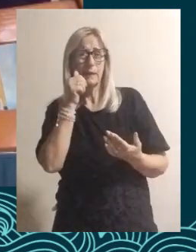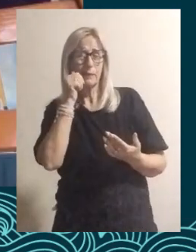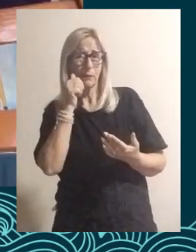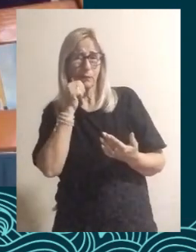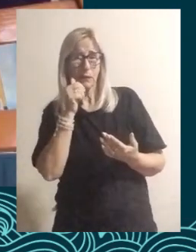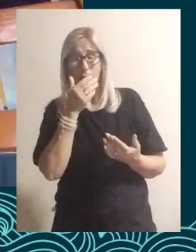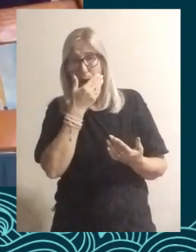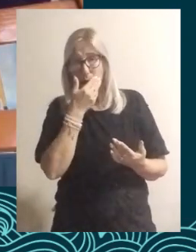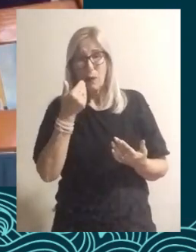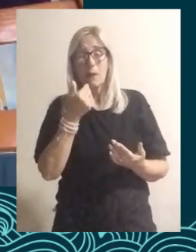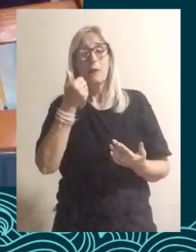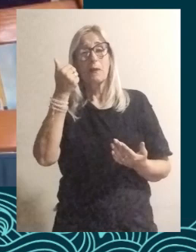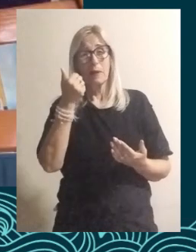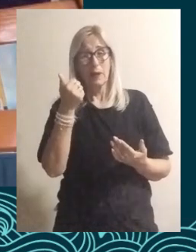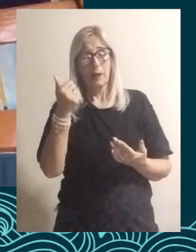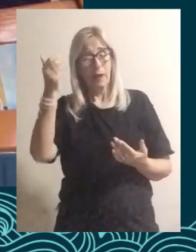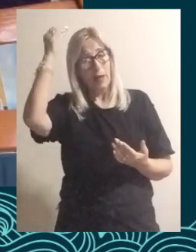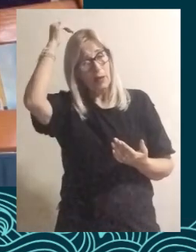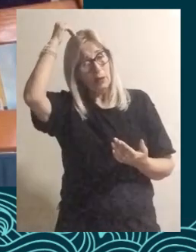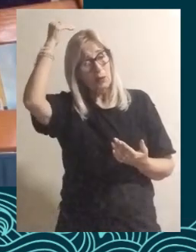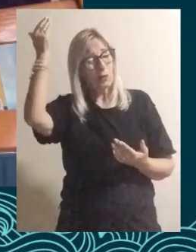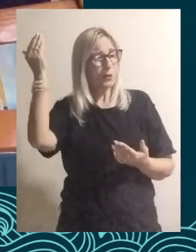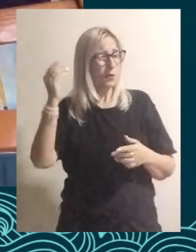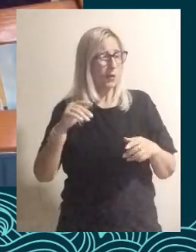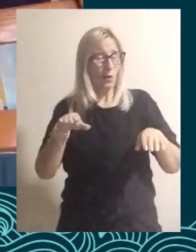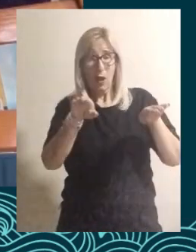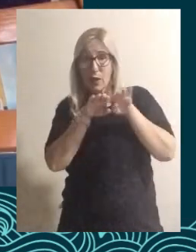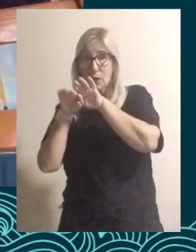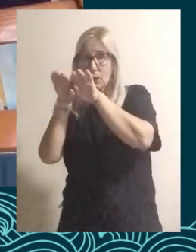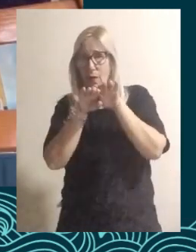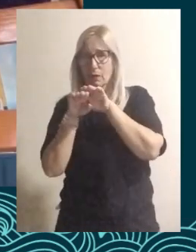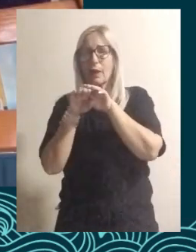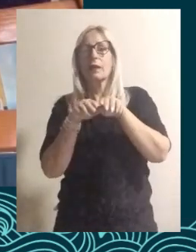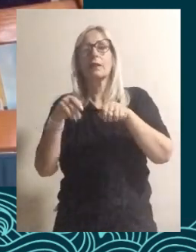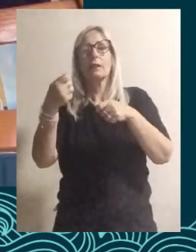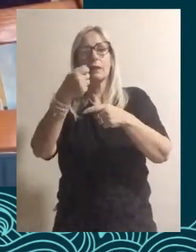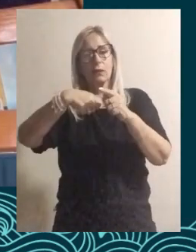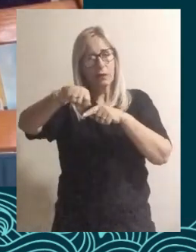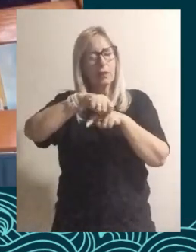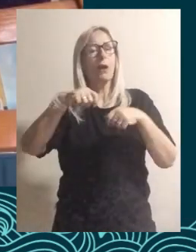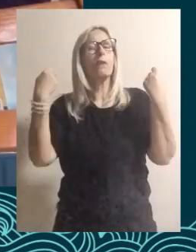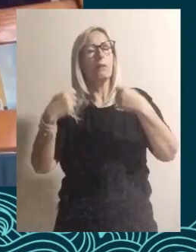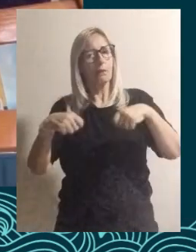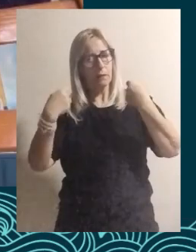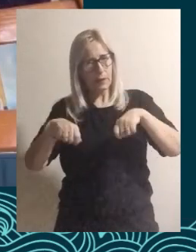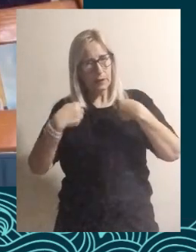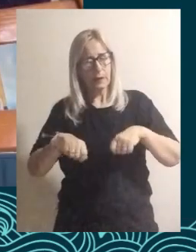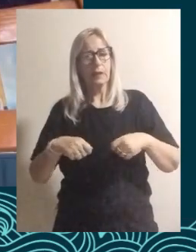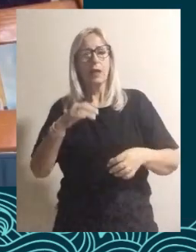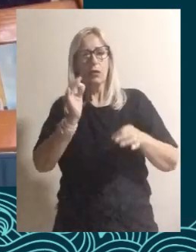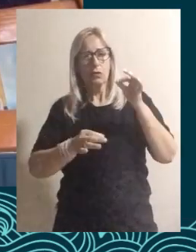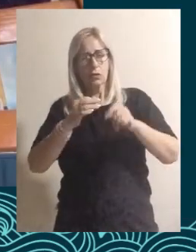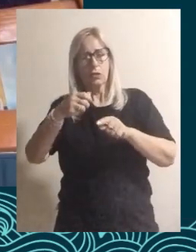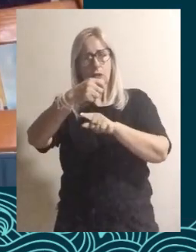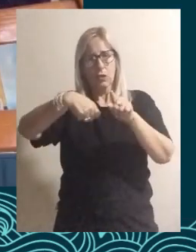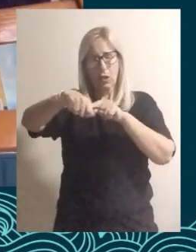talvez dar para as mulheres melhores condições para ter menos culpa, tem mais igualdade social. Tem.